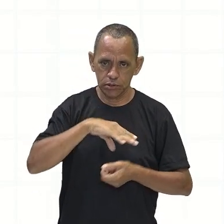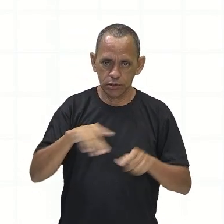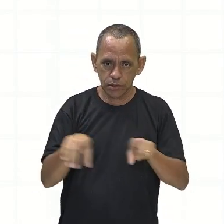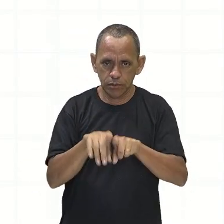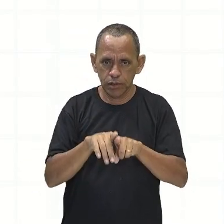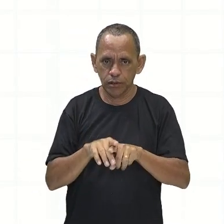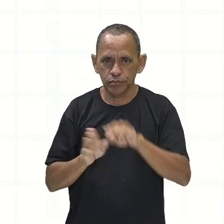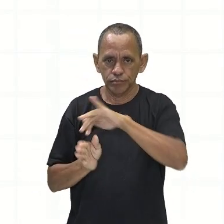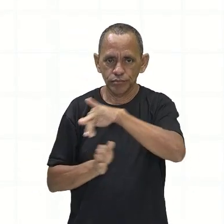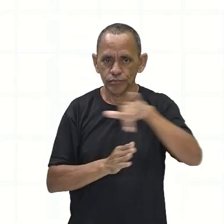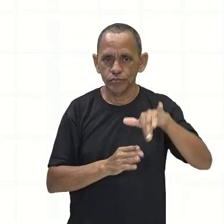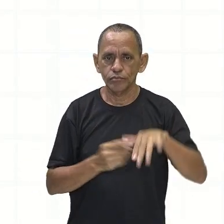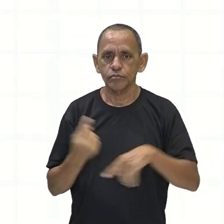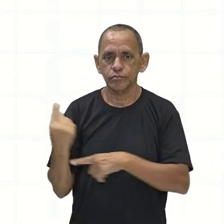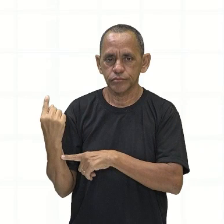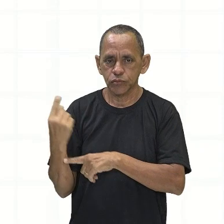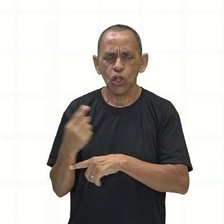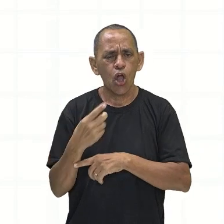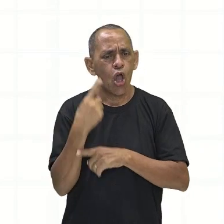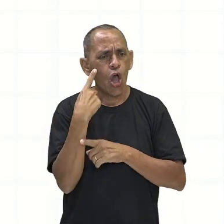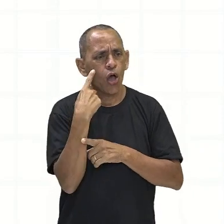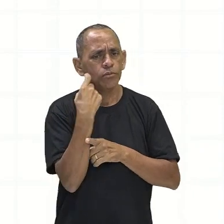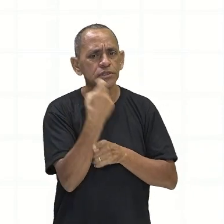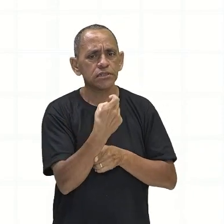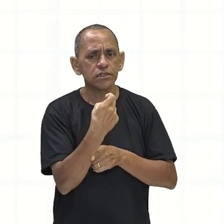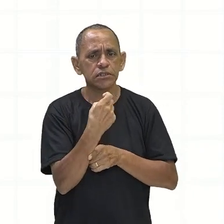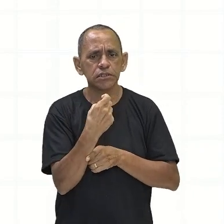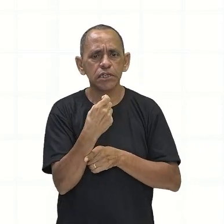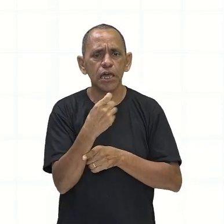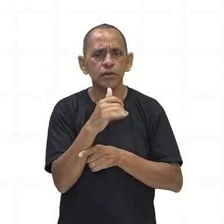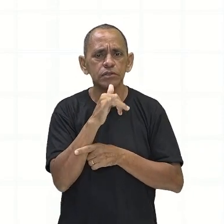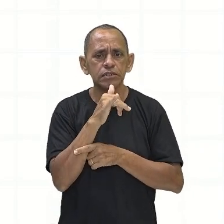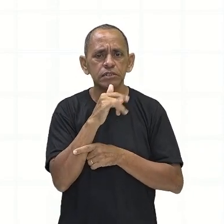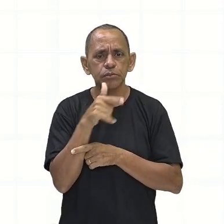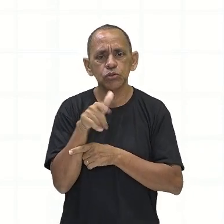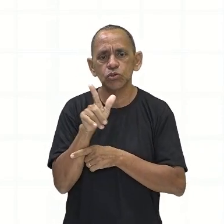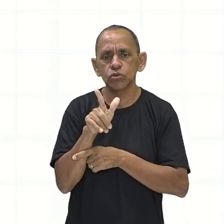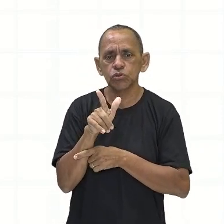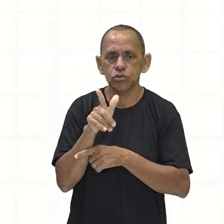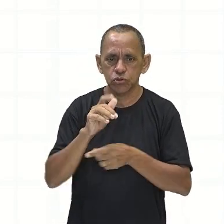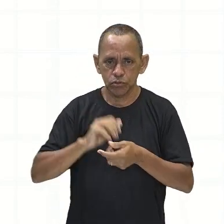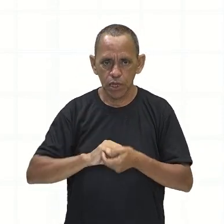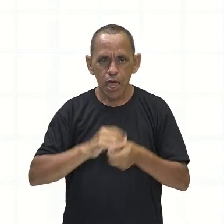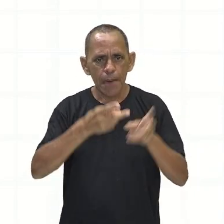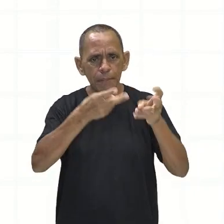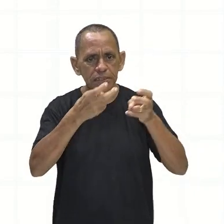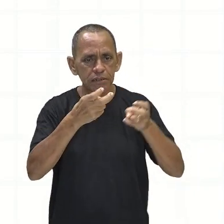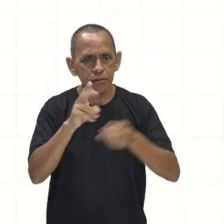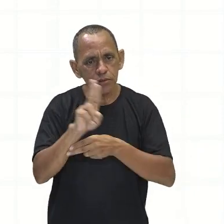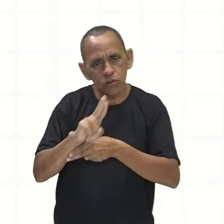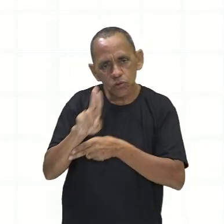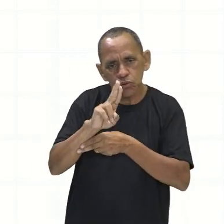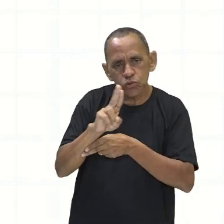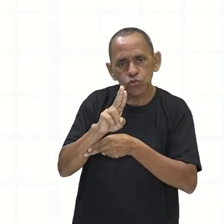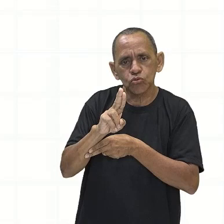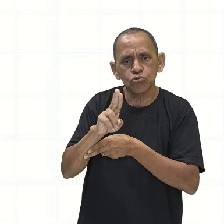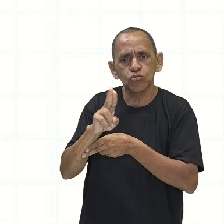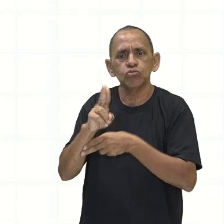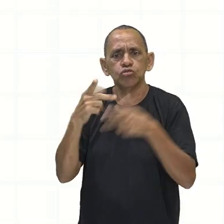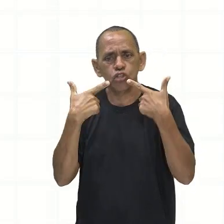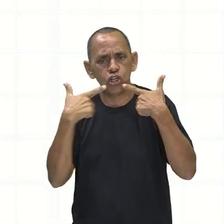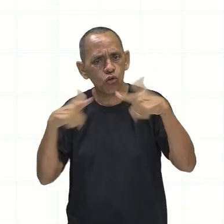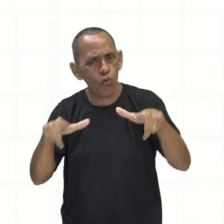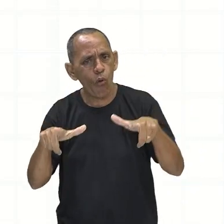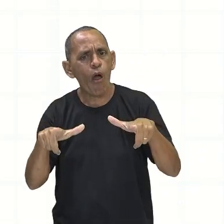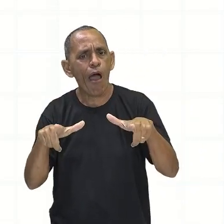Então temos aí, ó, vamos observar aí esses seguintes exemplos aqui. Ó. Note que para o uso da linguagem formal, a